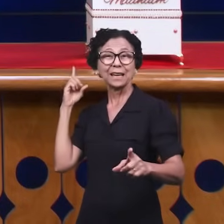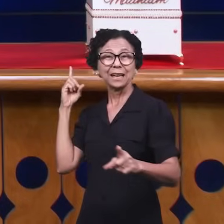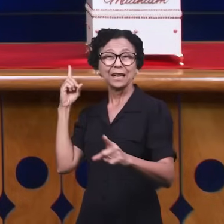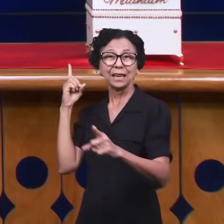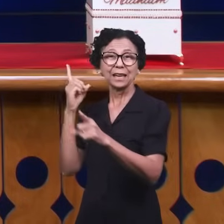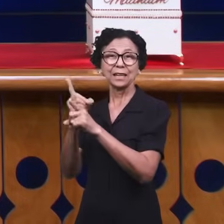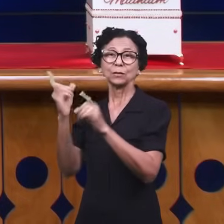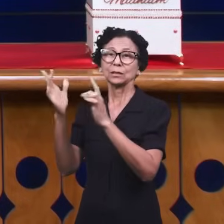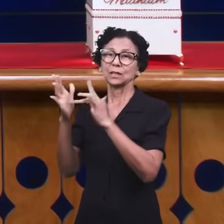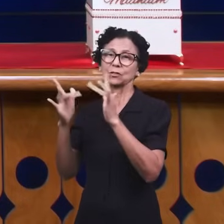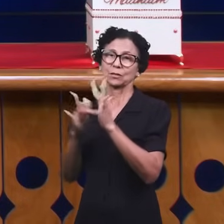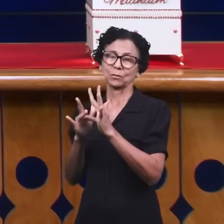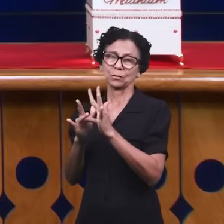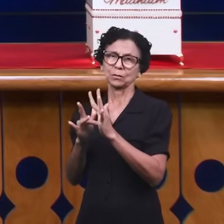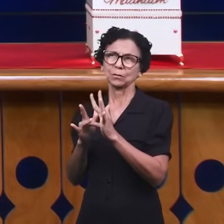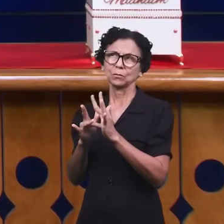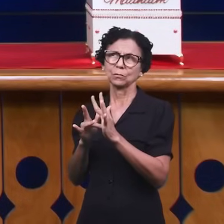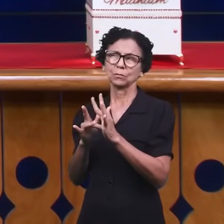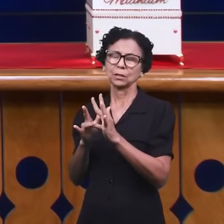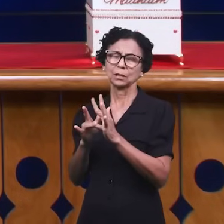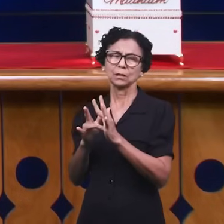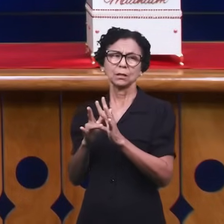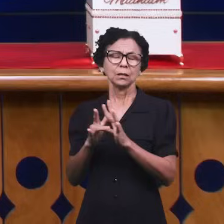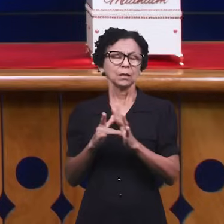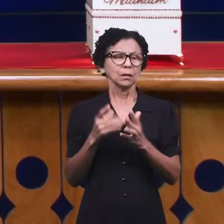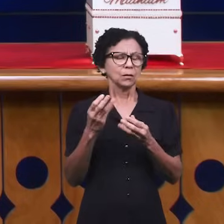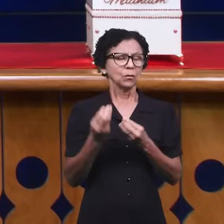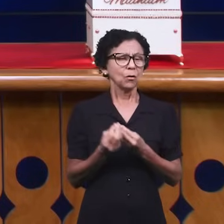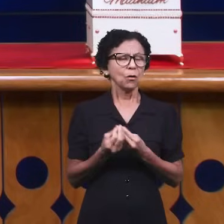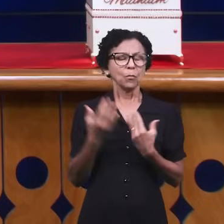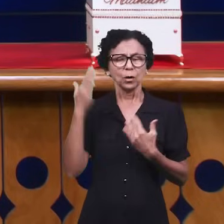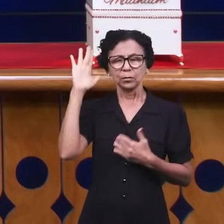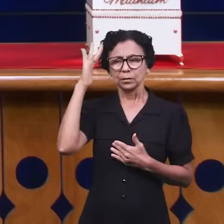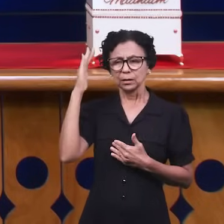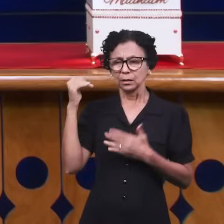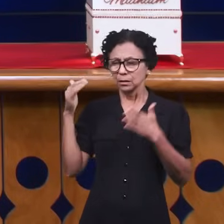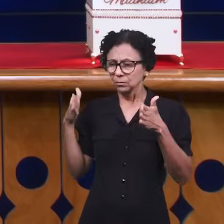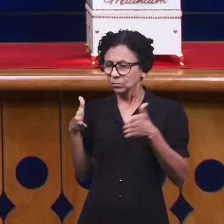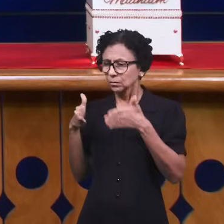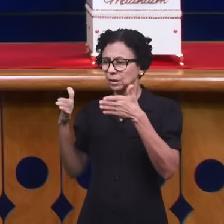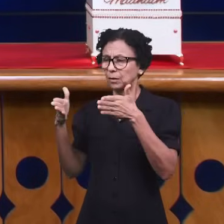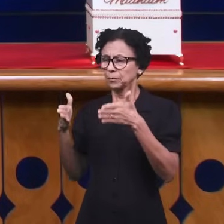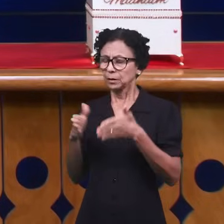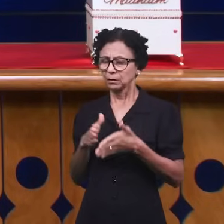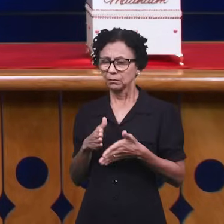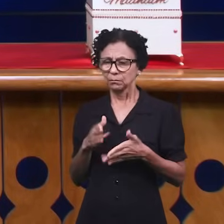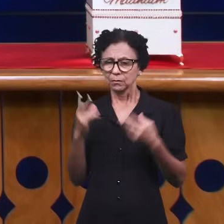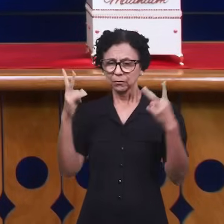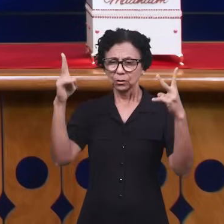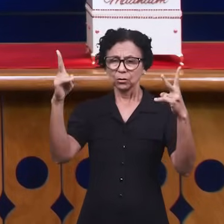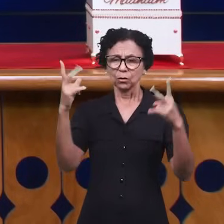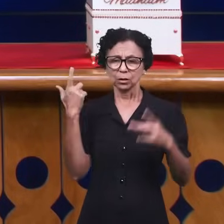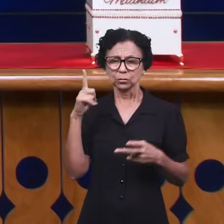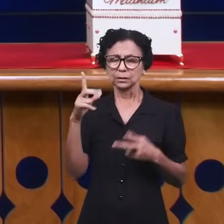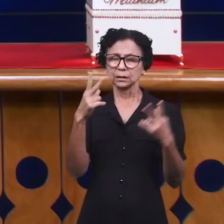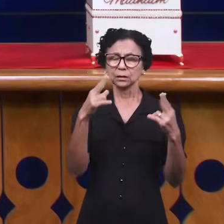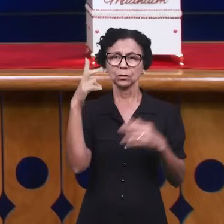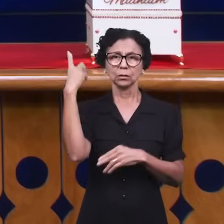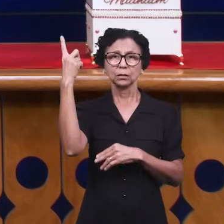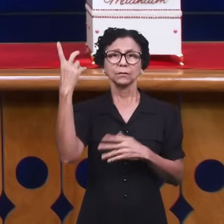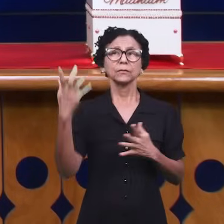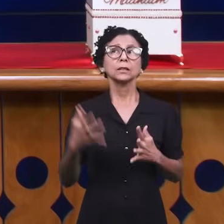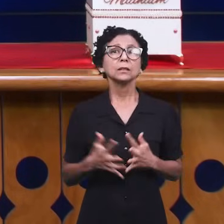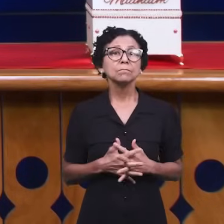saber se eu estou nesse caminho? Como saber que, como Davi, eu ia ter vitória, ele teria vitória contra o gigante?